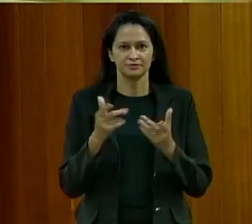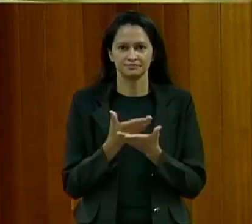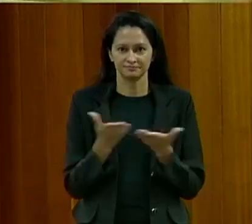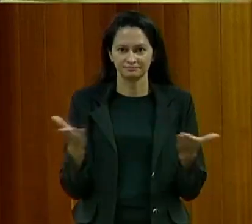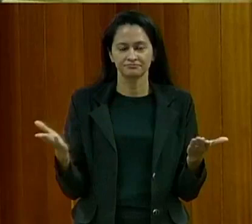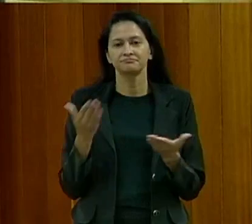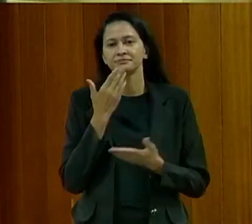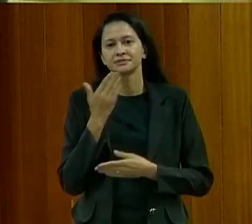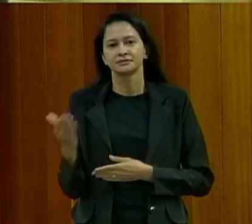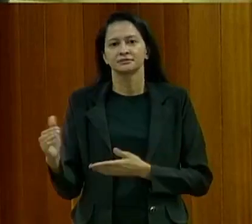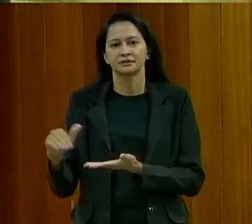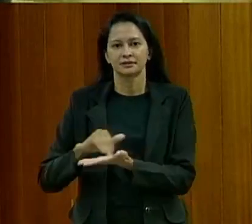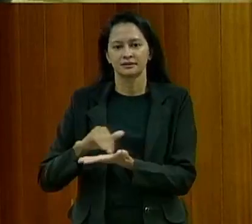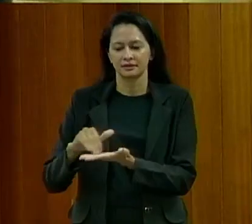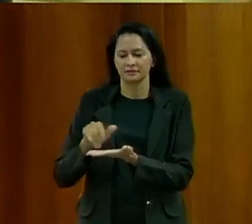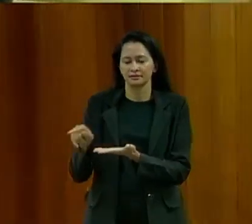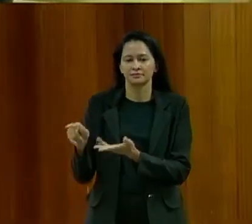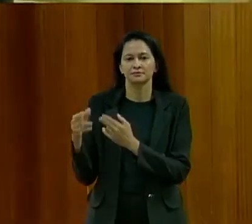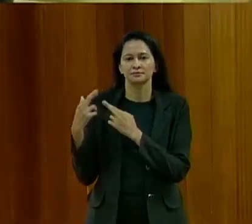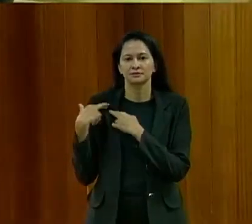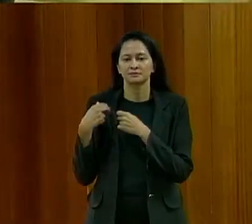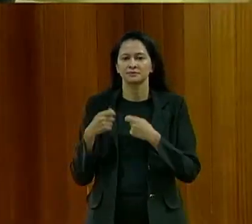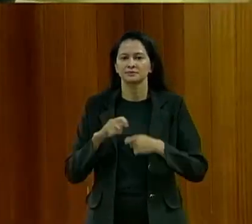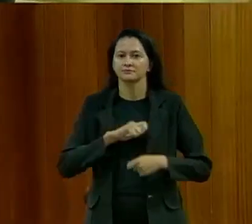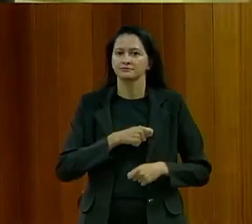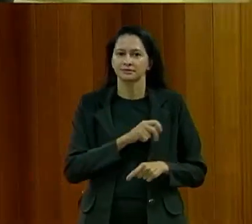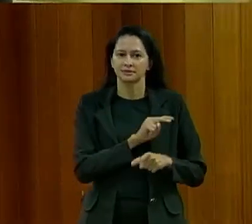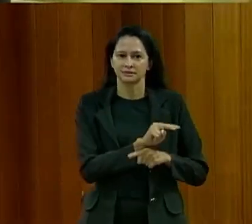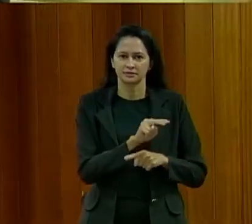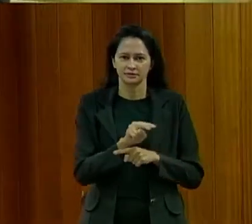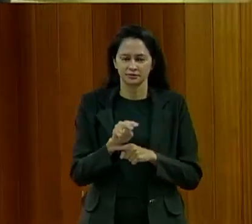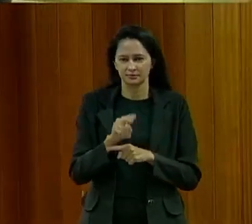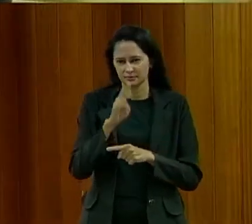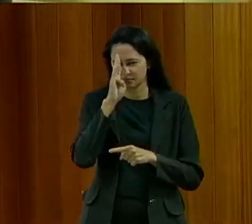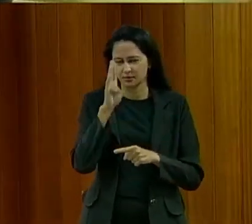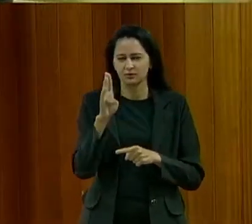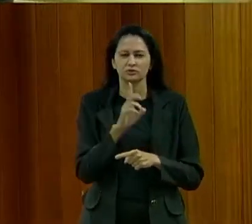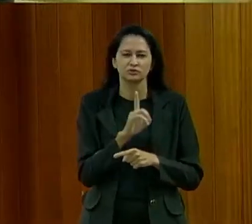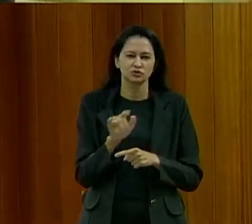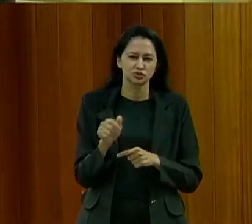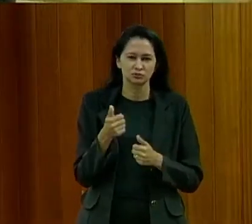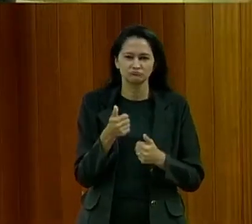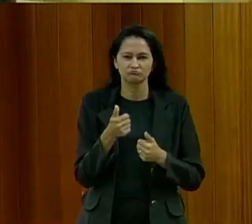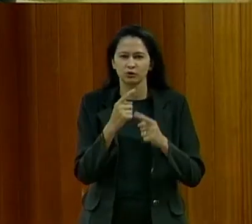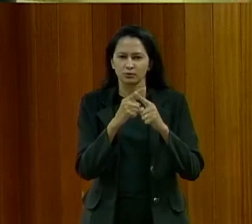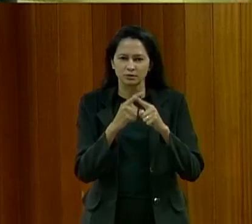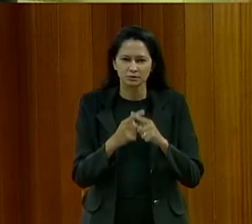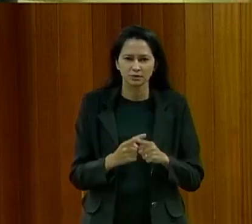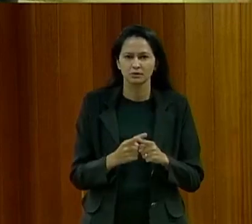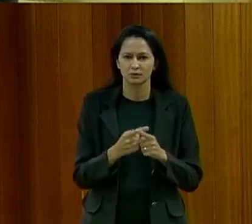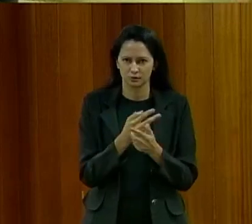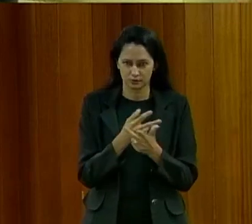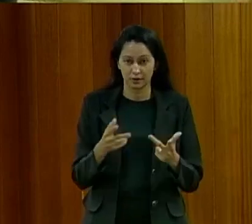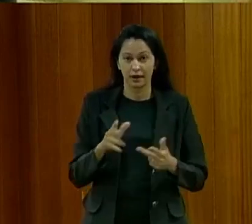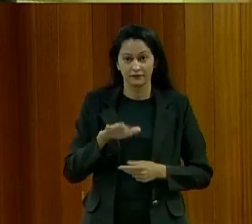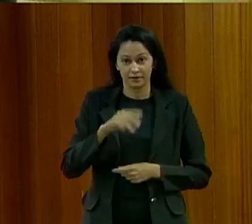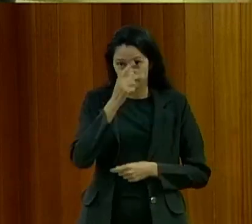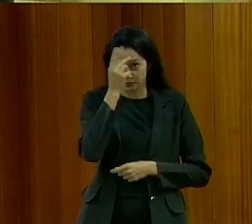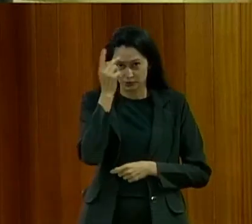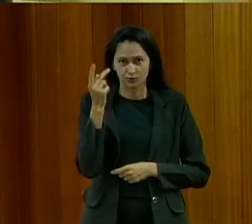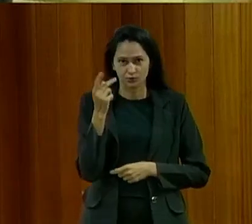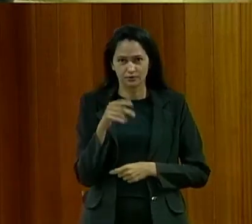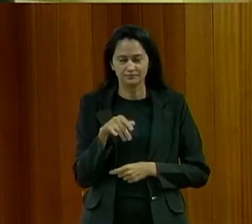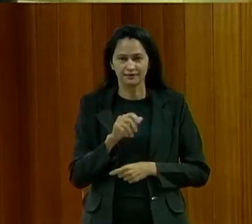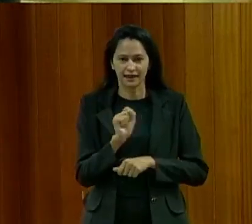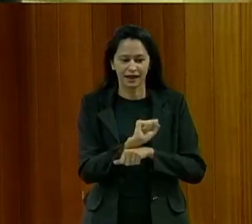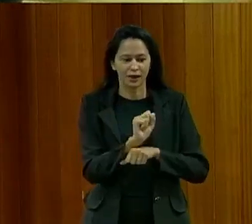principalmente nos dias que acontecem jogos. Os ditos flanelinhas, muitas vezes, ameaçam e fazem uma